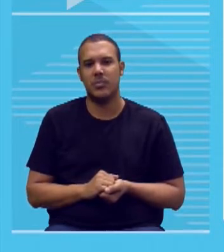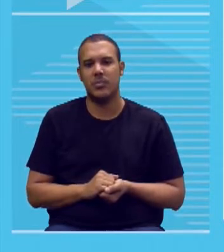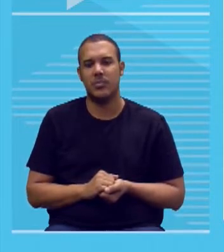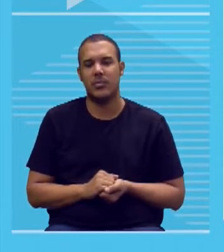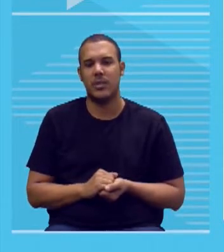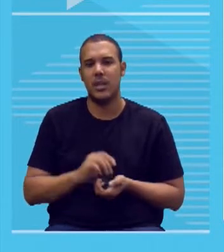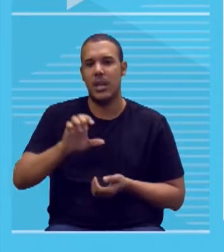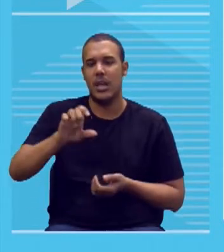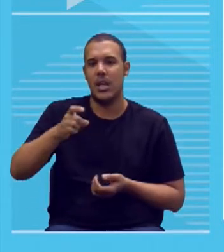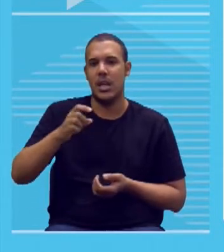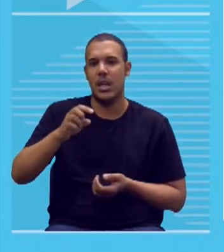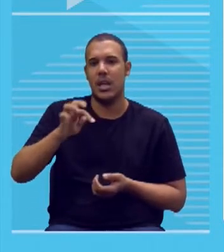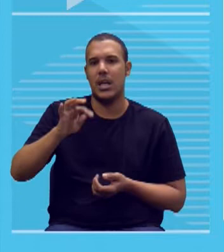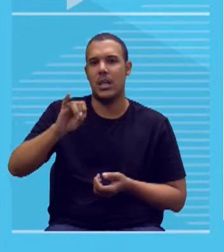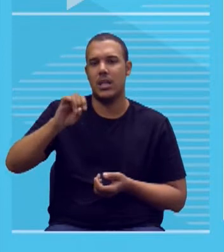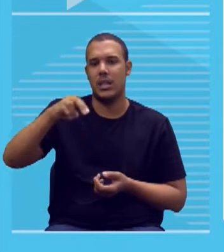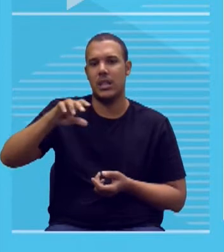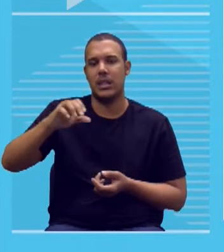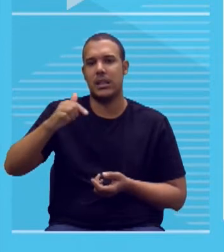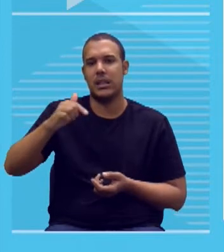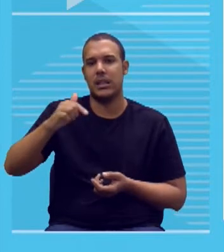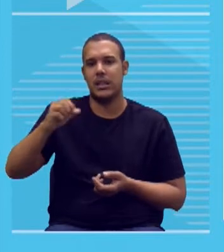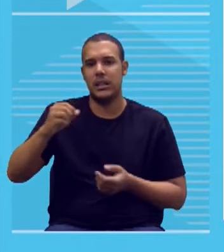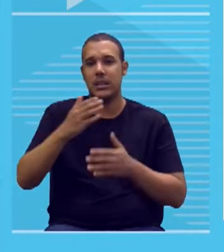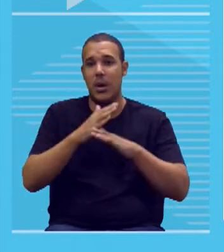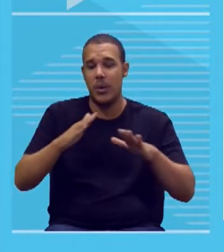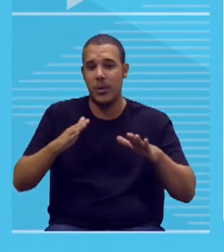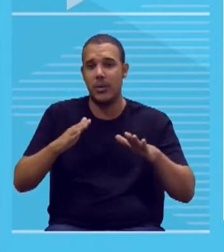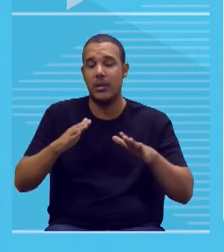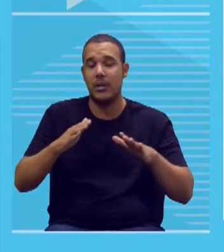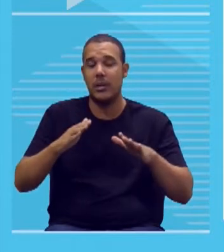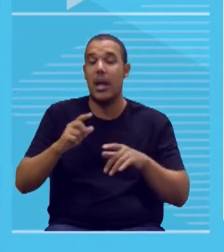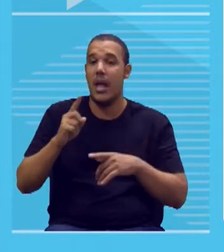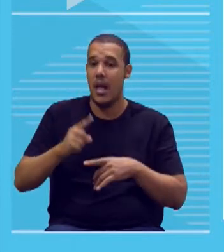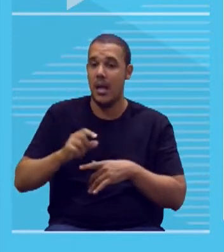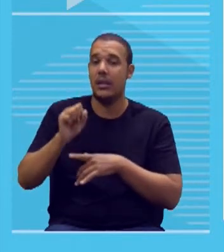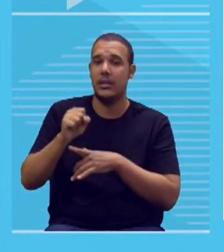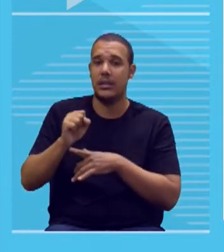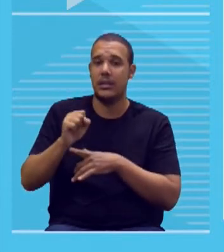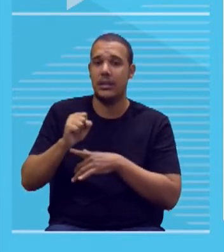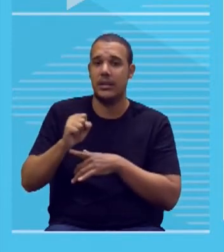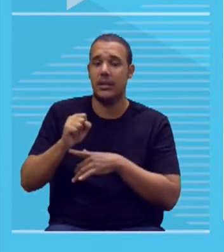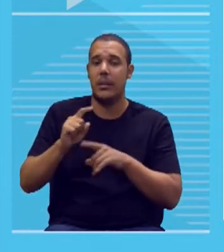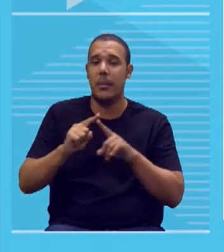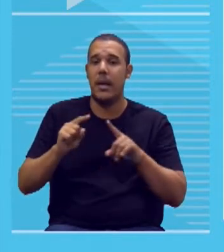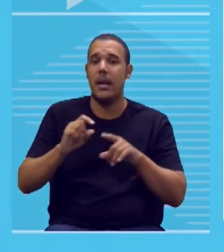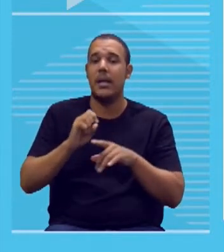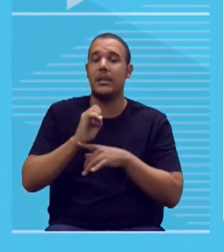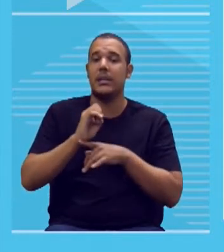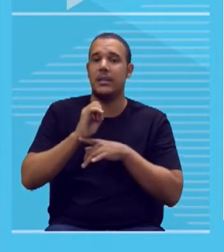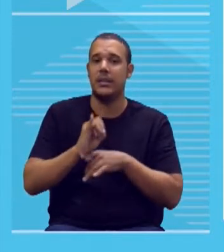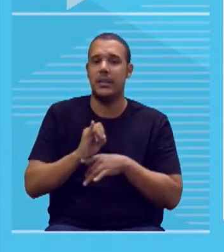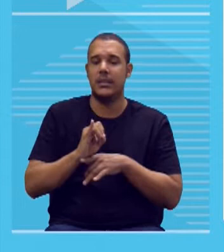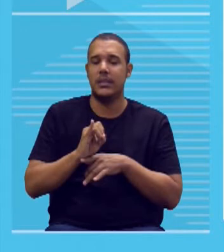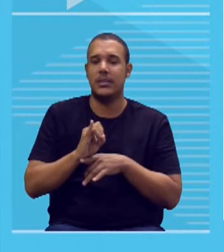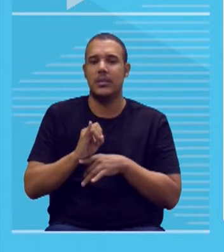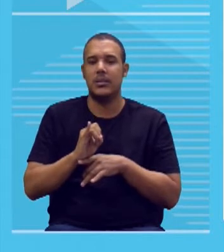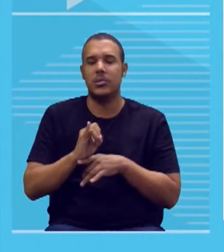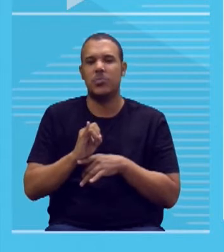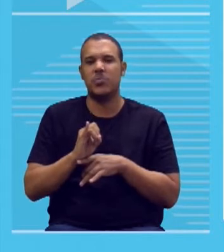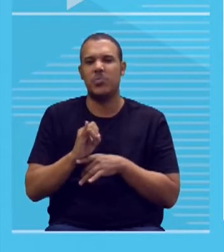extinção É algo ruim sim se ela